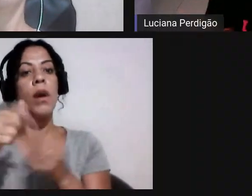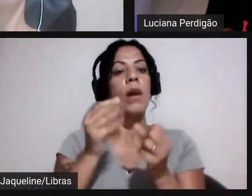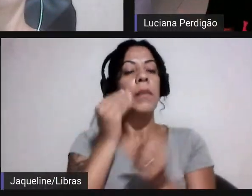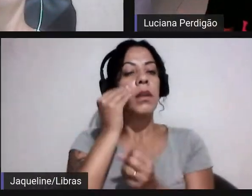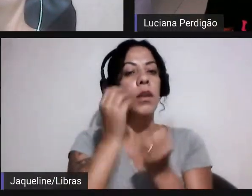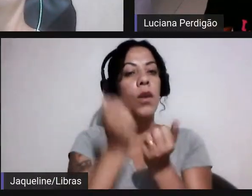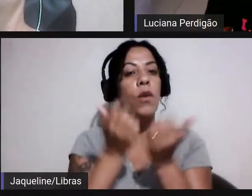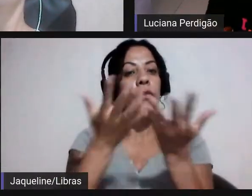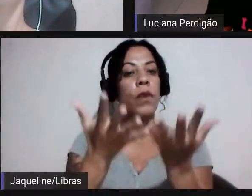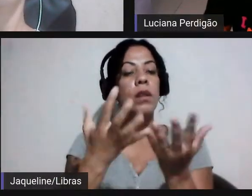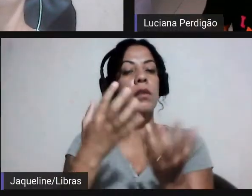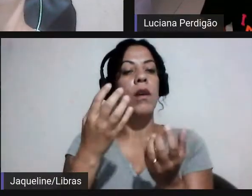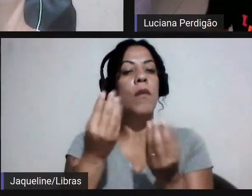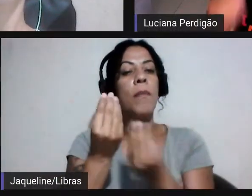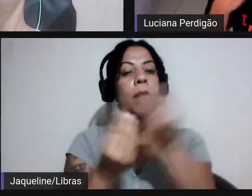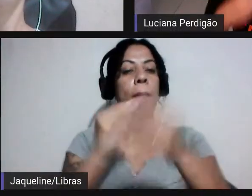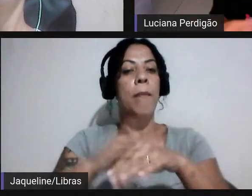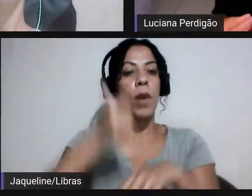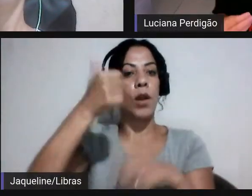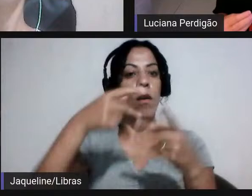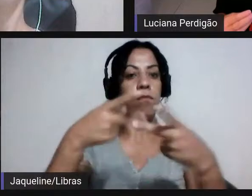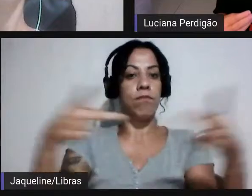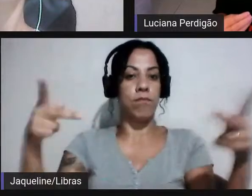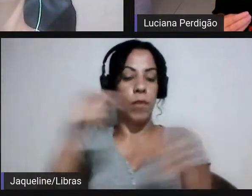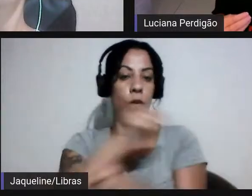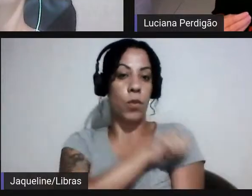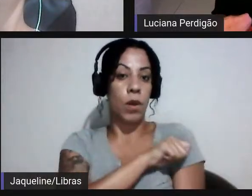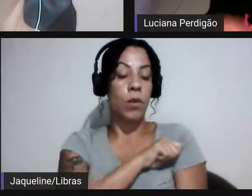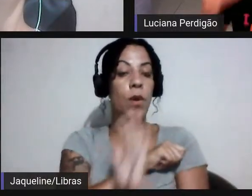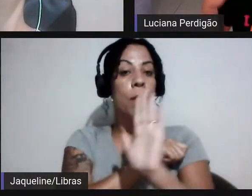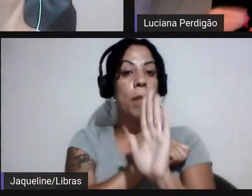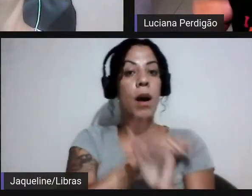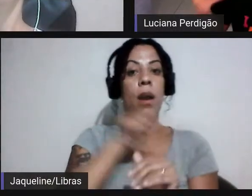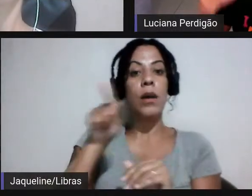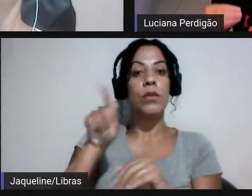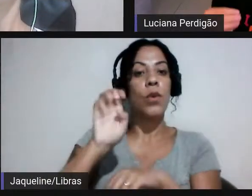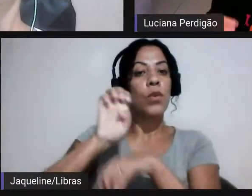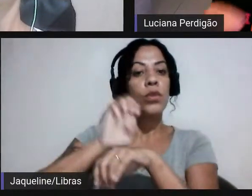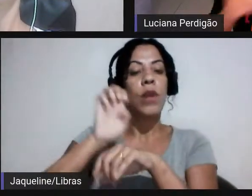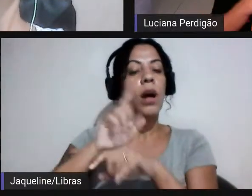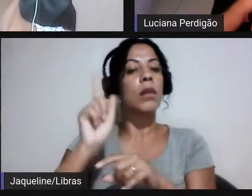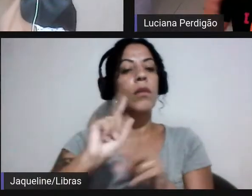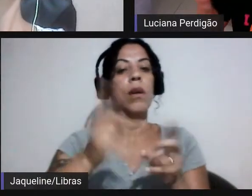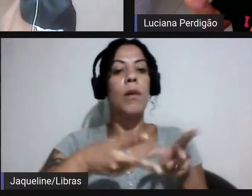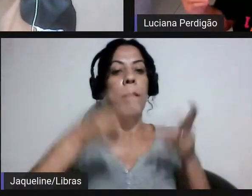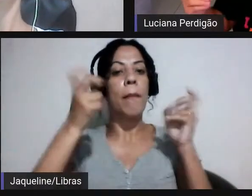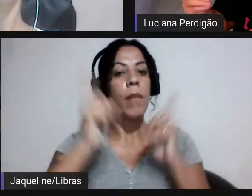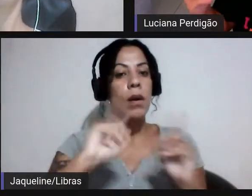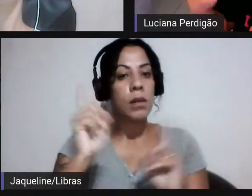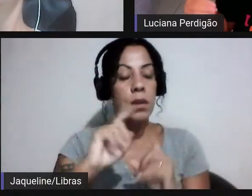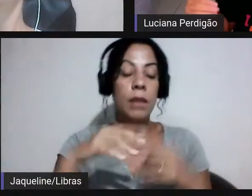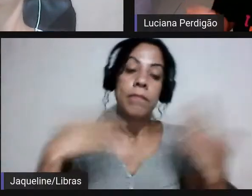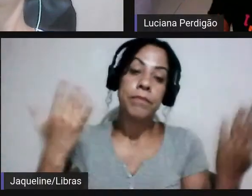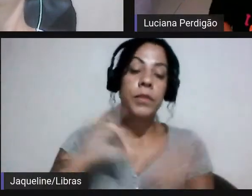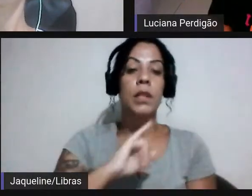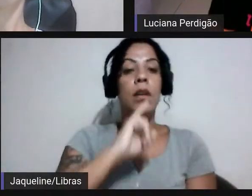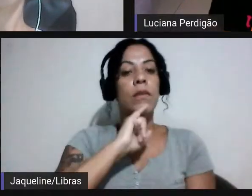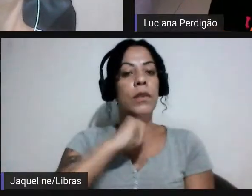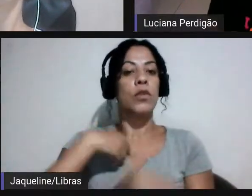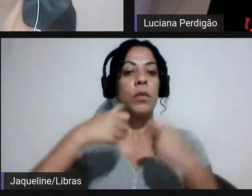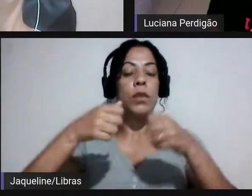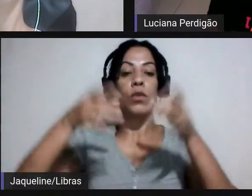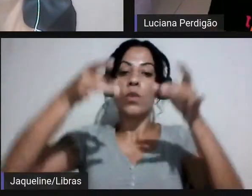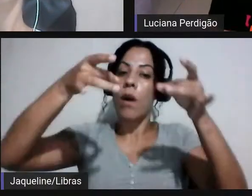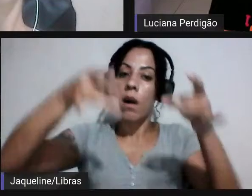para os estudantes. E o Estado não reconhece isso. Então, infelizmente, eu vou ter que abandonar isso para poder